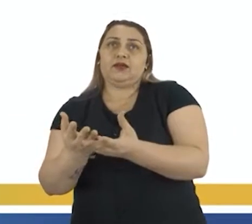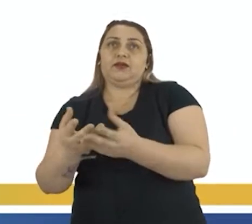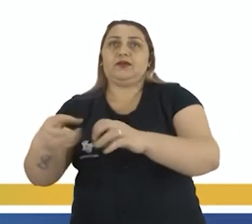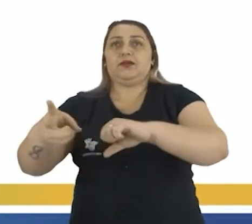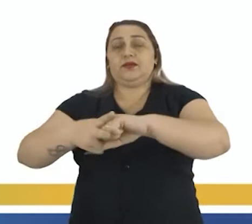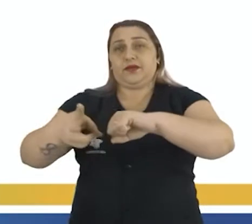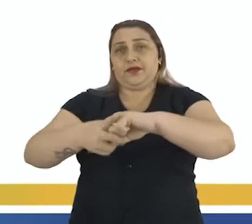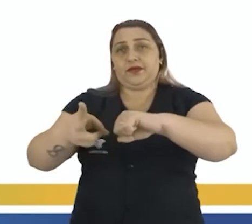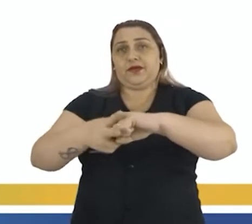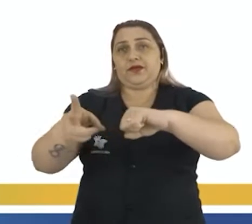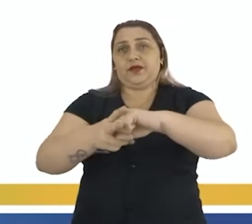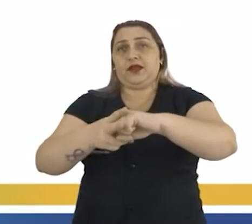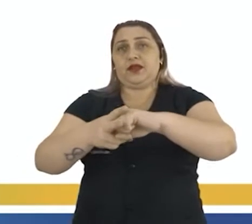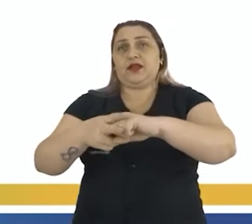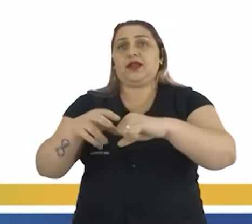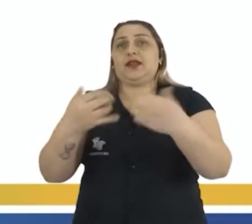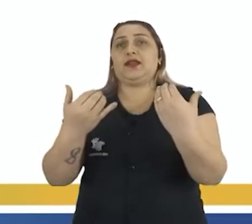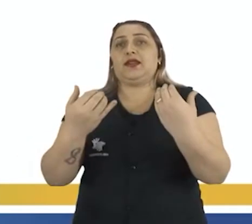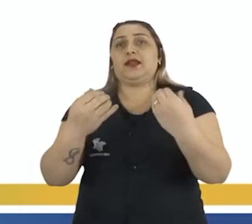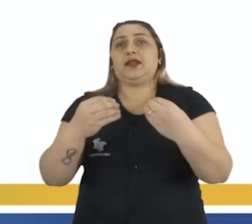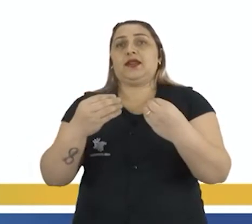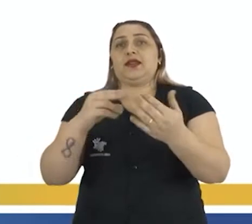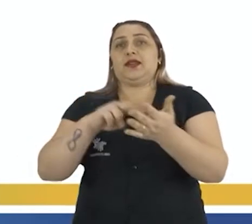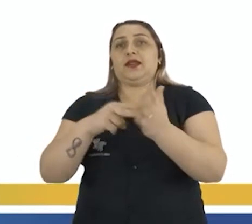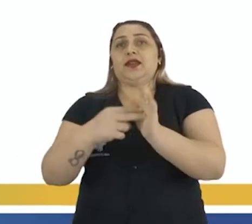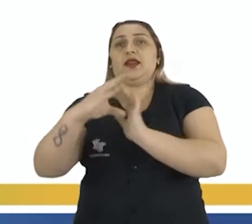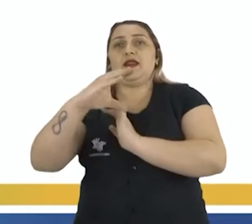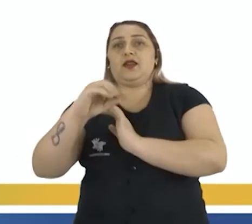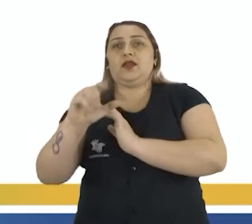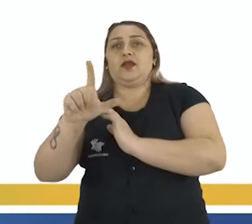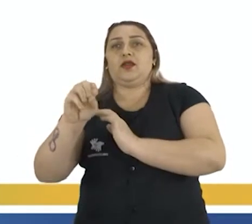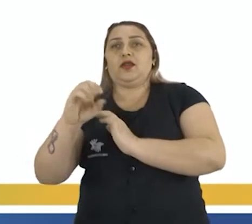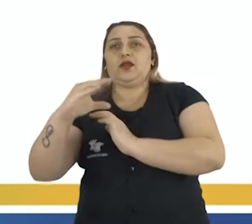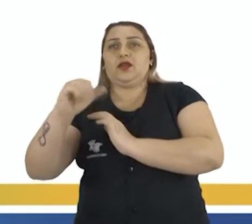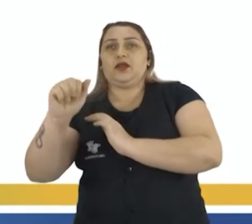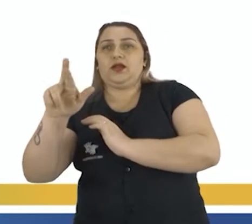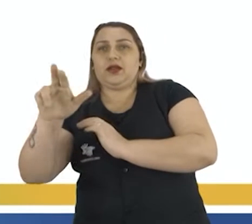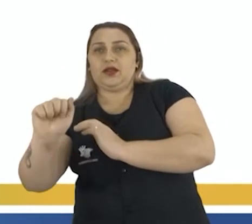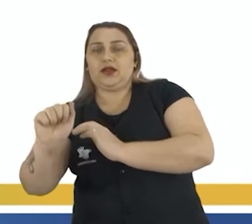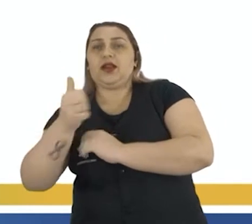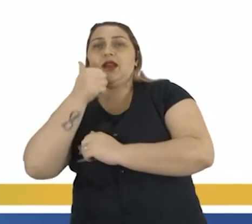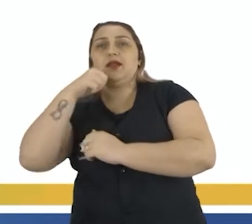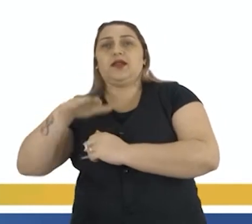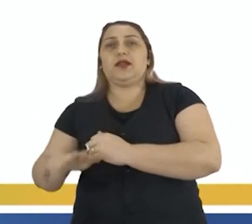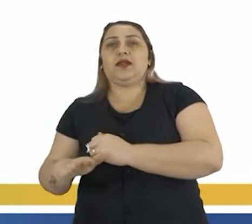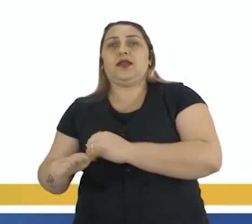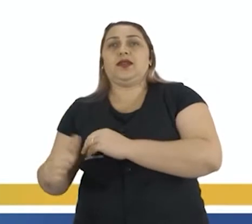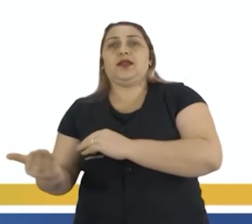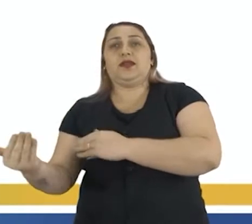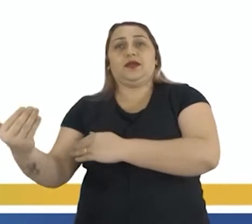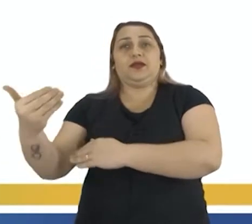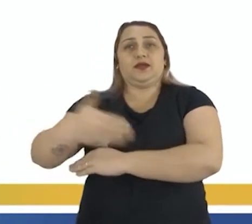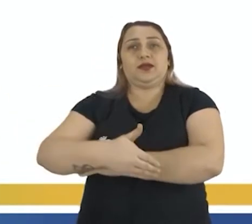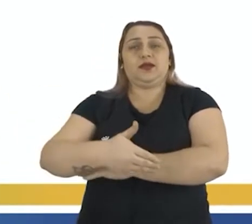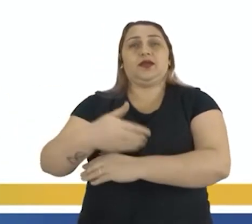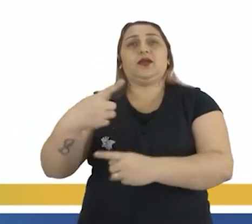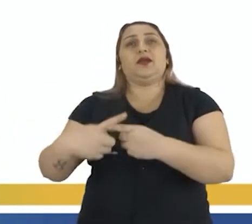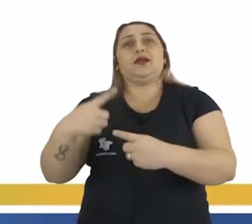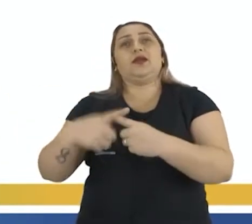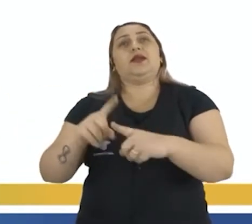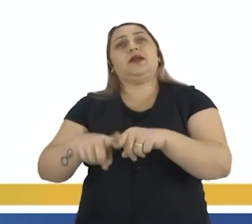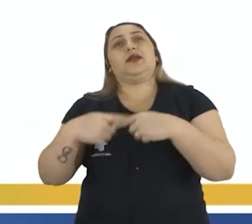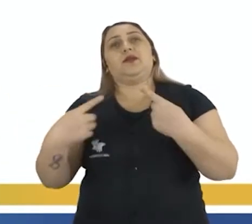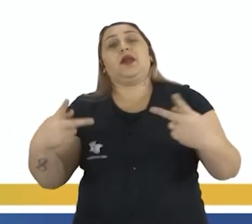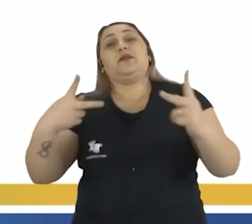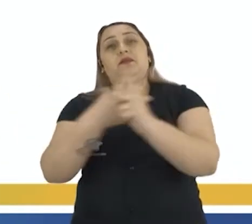A pronúncia um pouquinho mais fechada e está com o sentido de colocar. As meninas vieram por causa do chocolate. Também